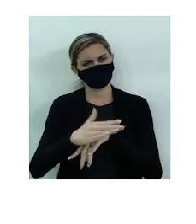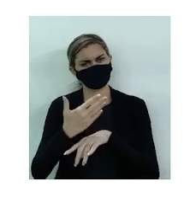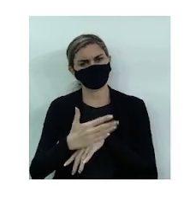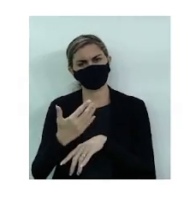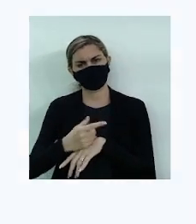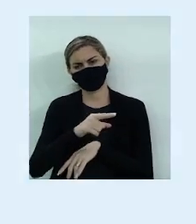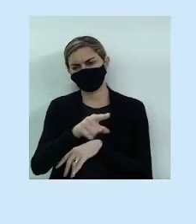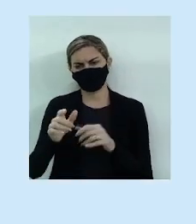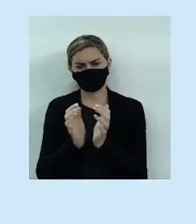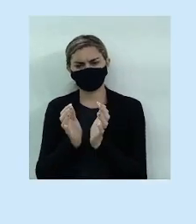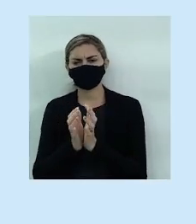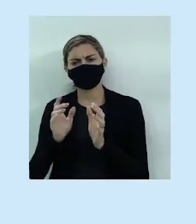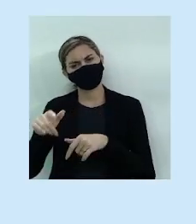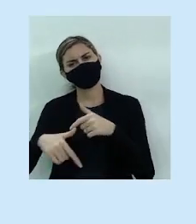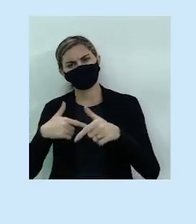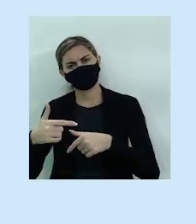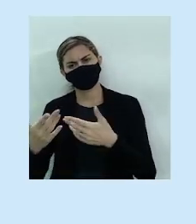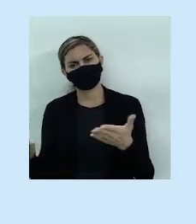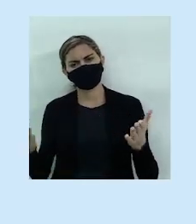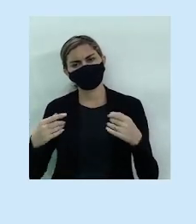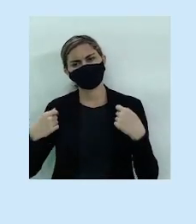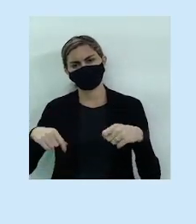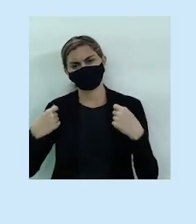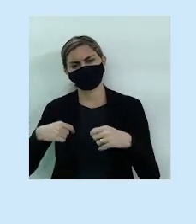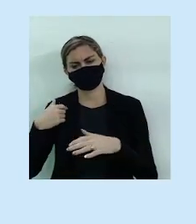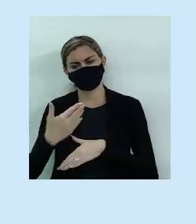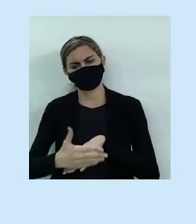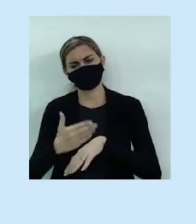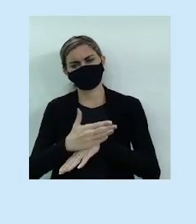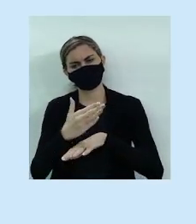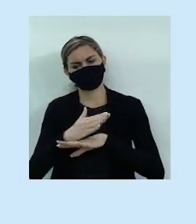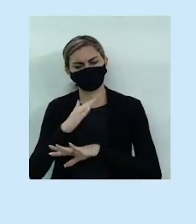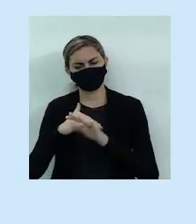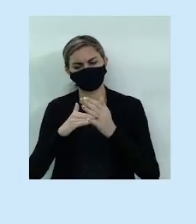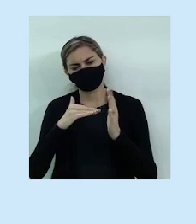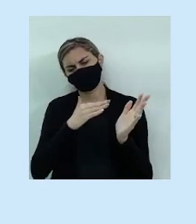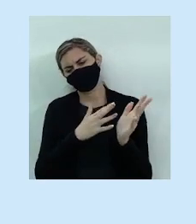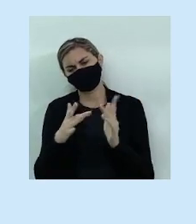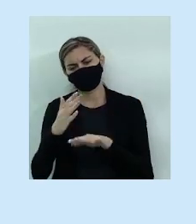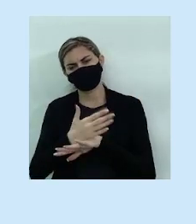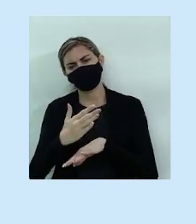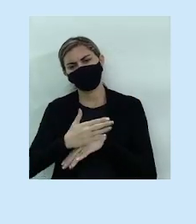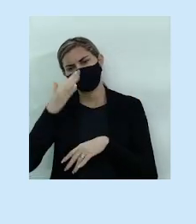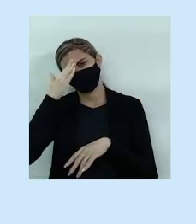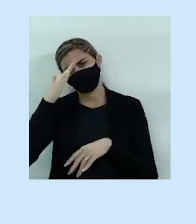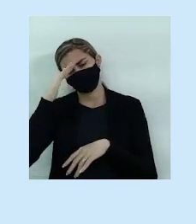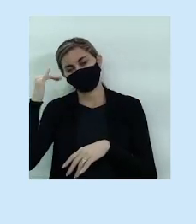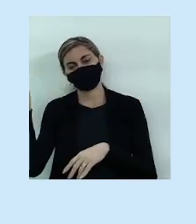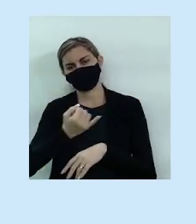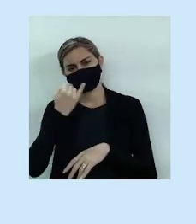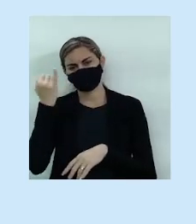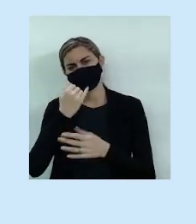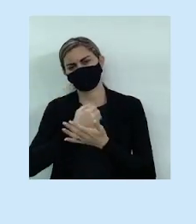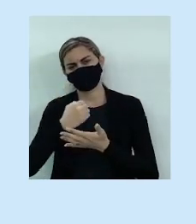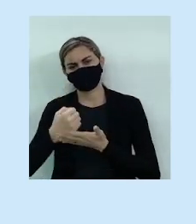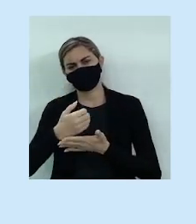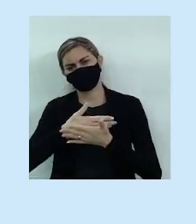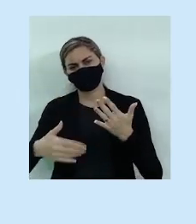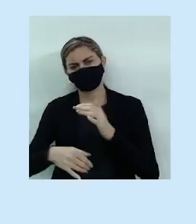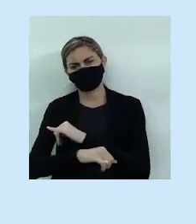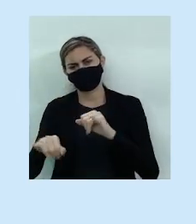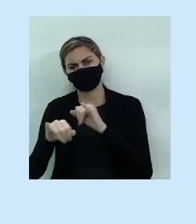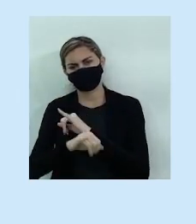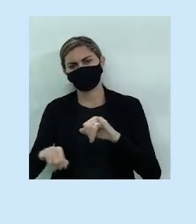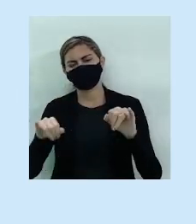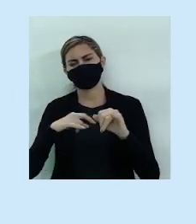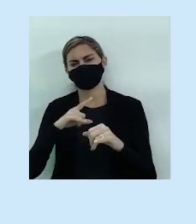Porque aquela equipe vai lidar com isso, então ela precisa passar por todo um treinamento para entender a importância daqueles documentos informacionais.